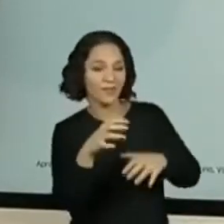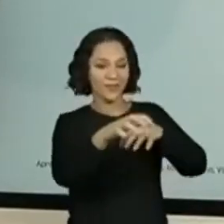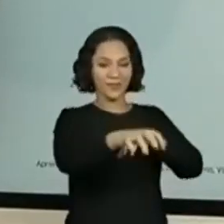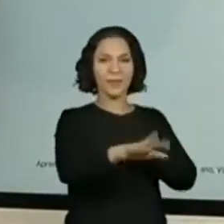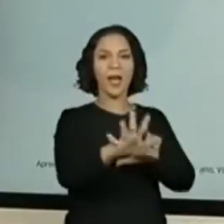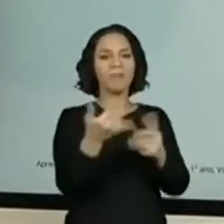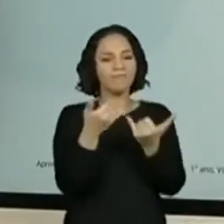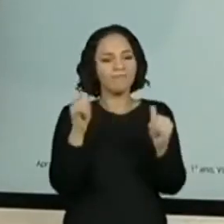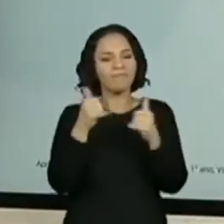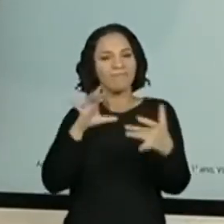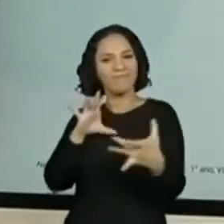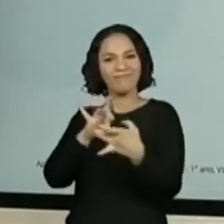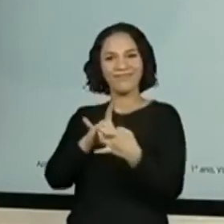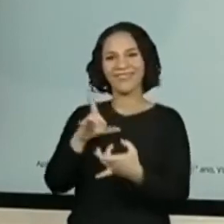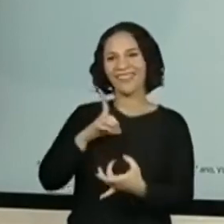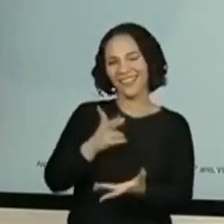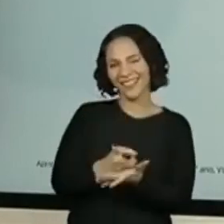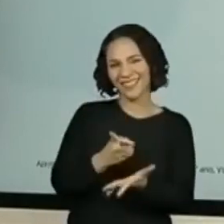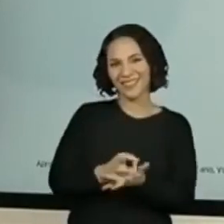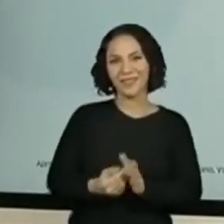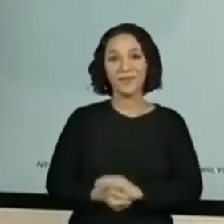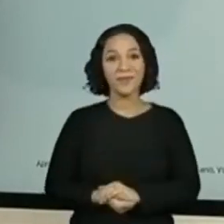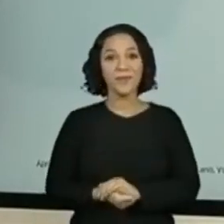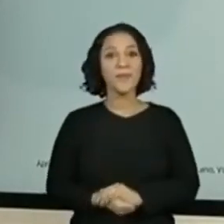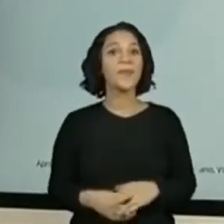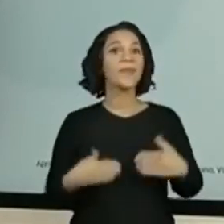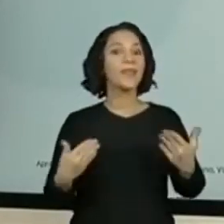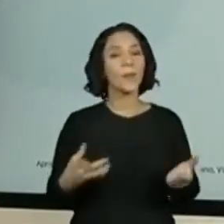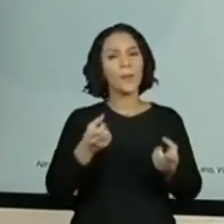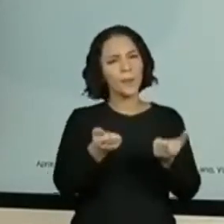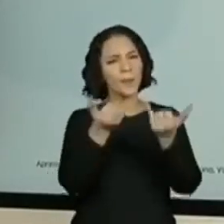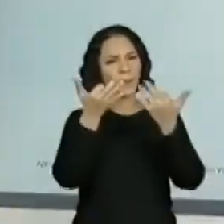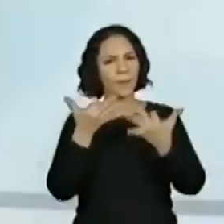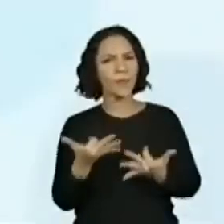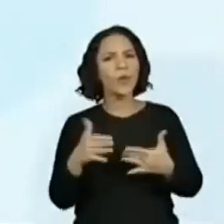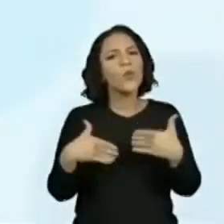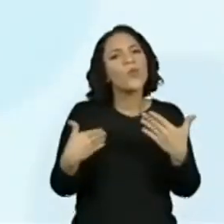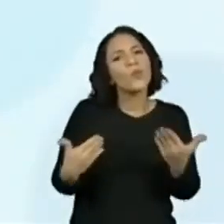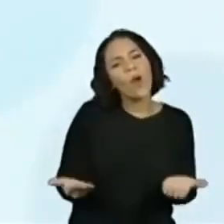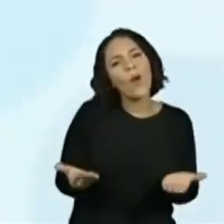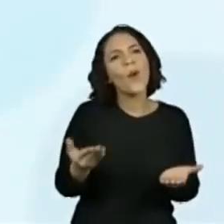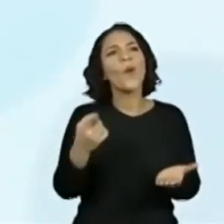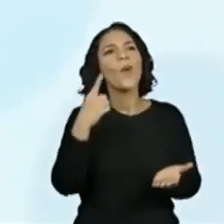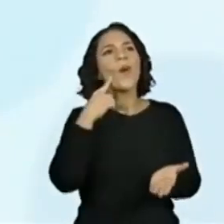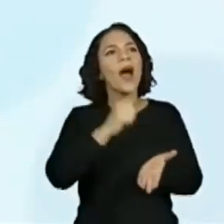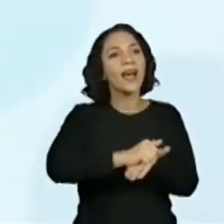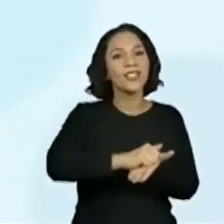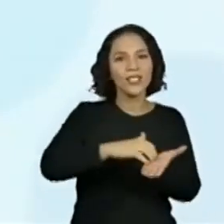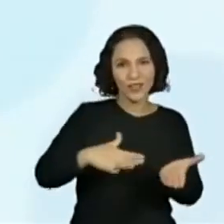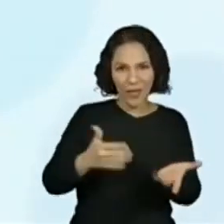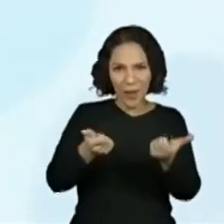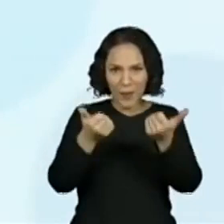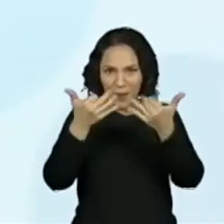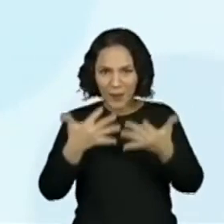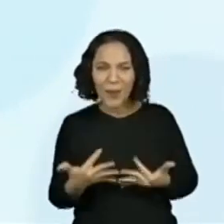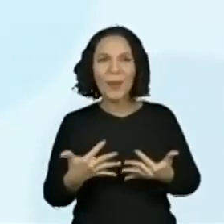sente a energia de vocês. Conta pra gente quais as atividades, pode falar alto, vai falando todas as atividades.